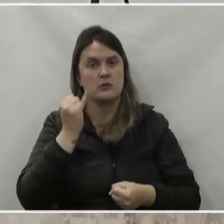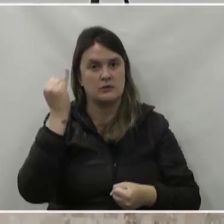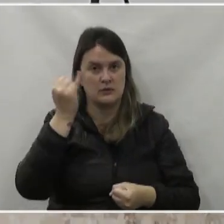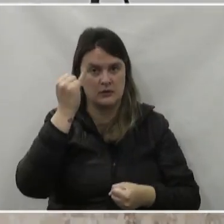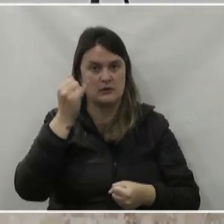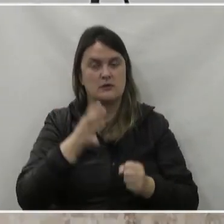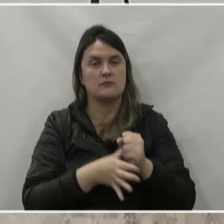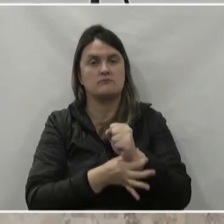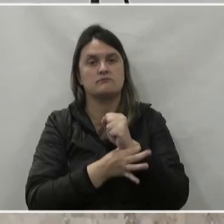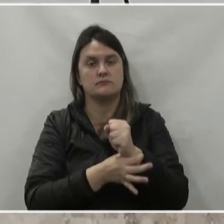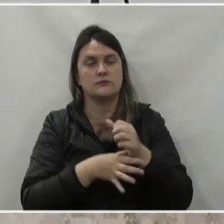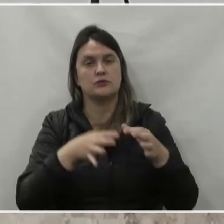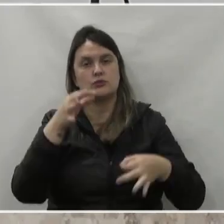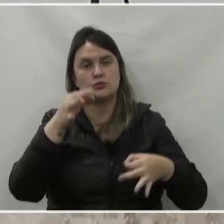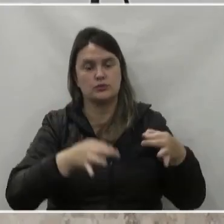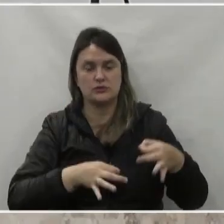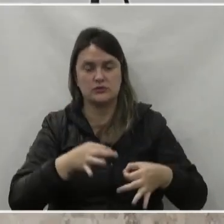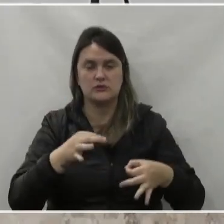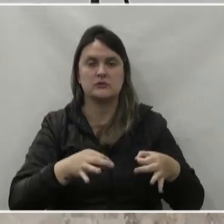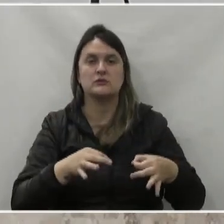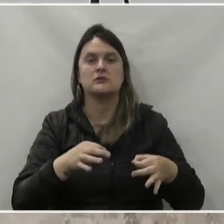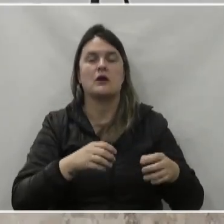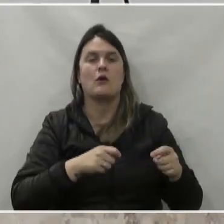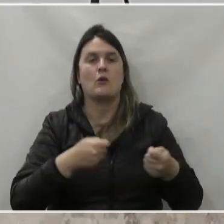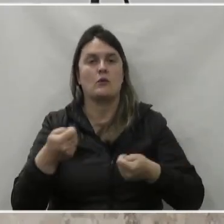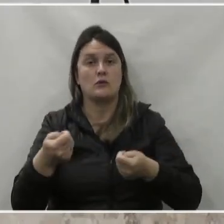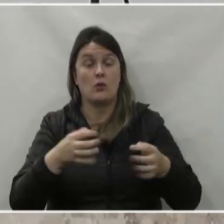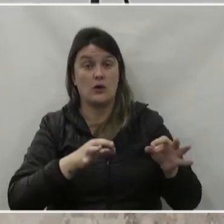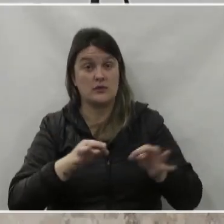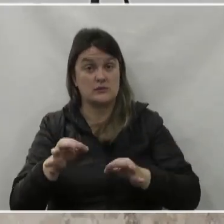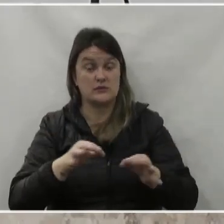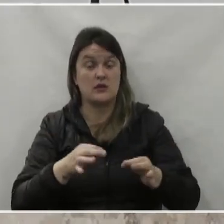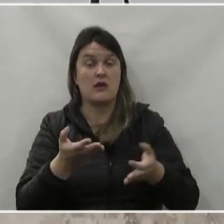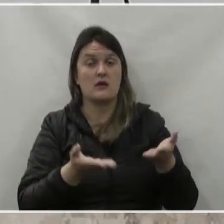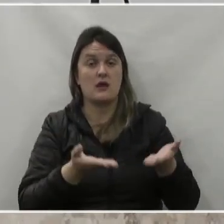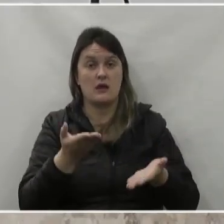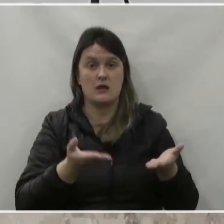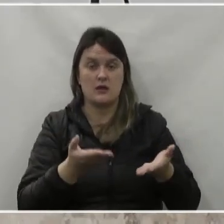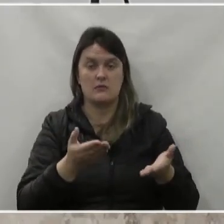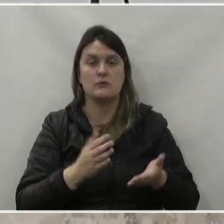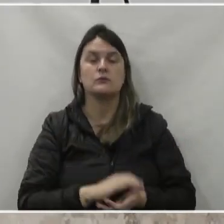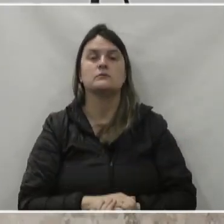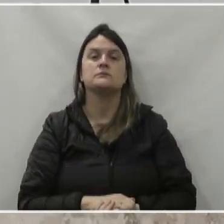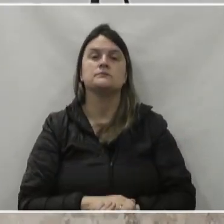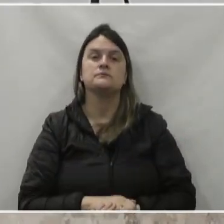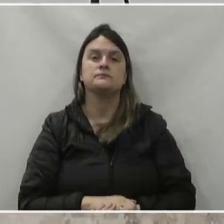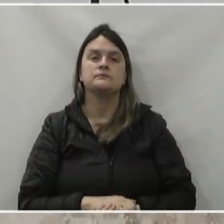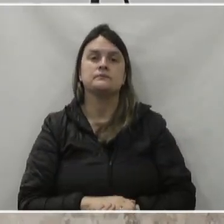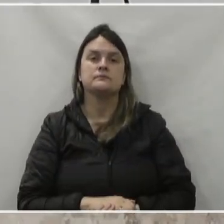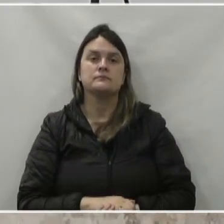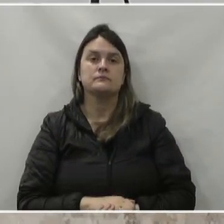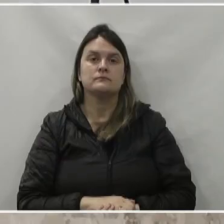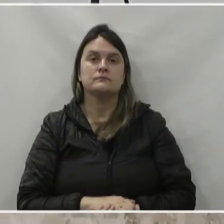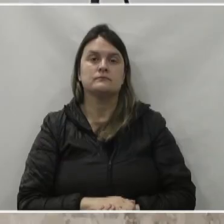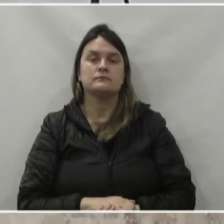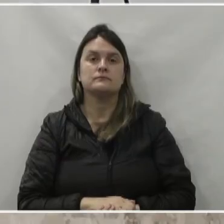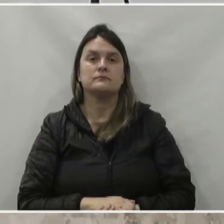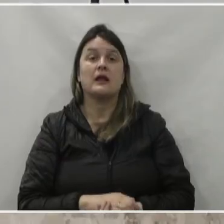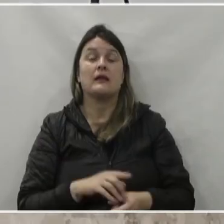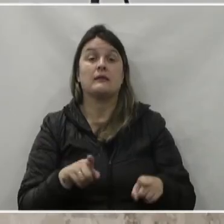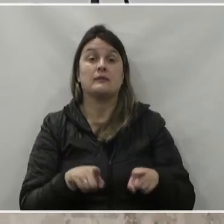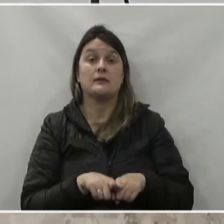para a garantia da justiça, da ordem, do equilíbrio entre os poderes. Recebemos